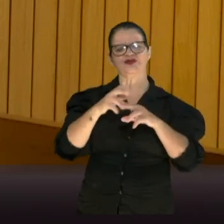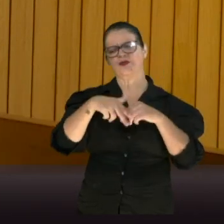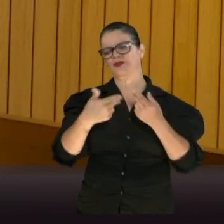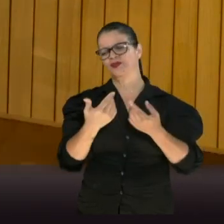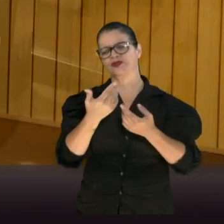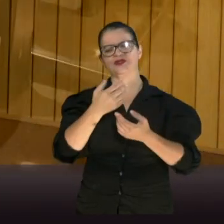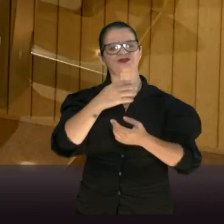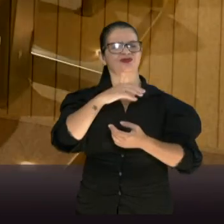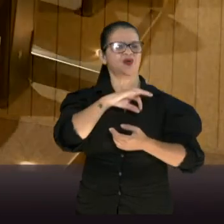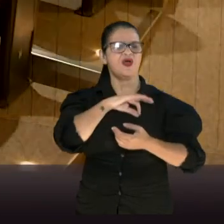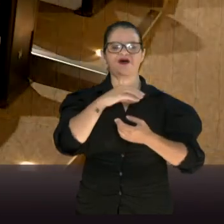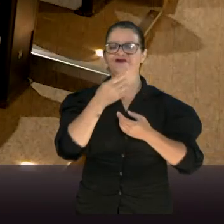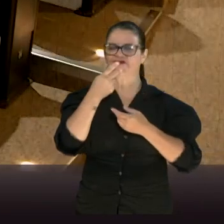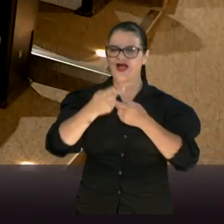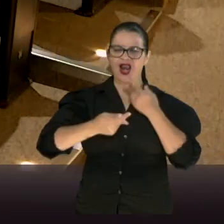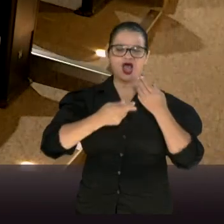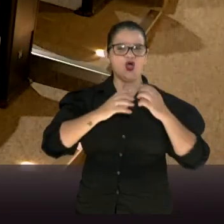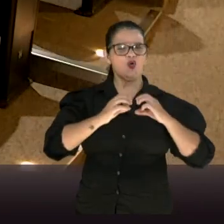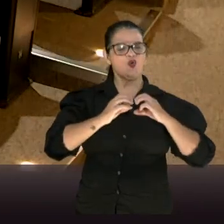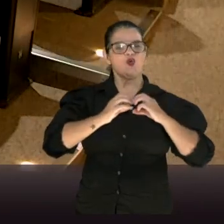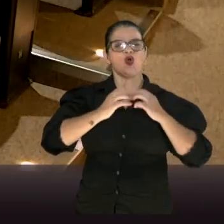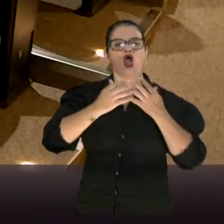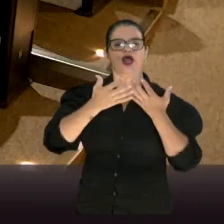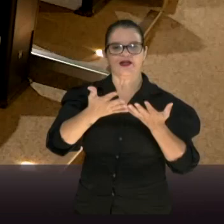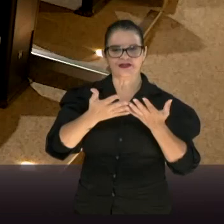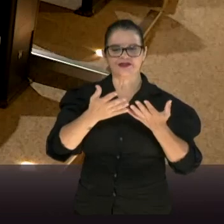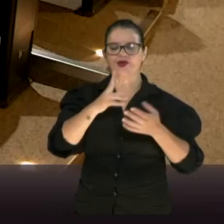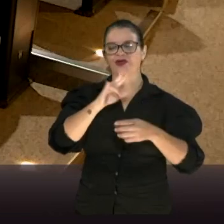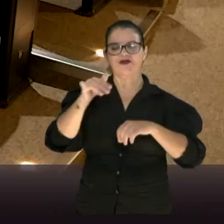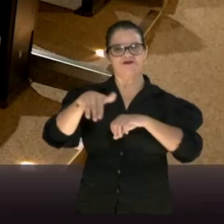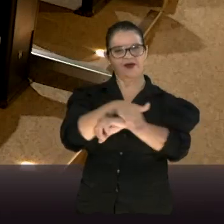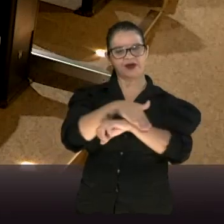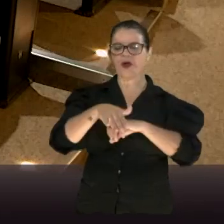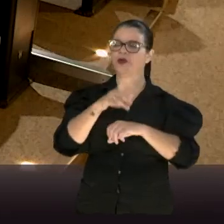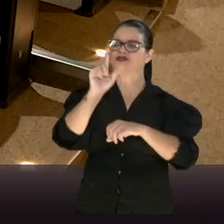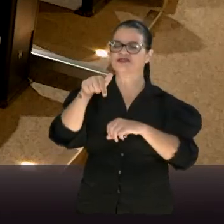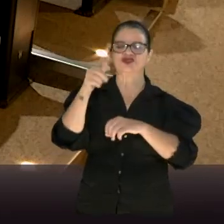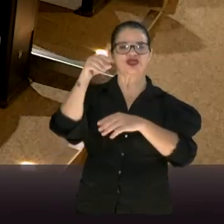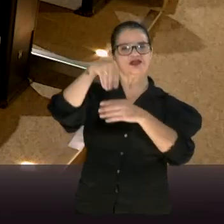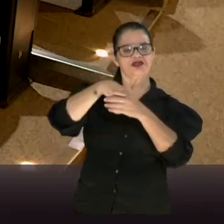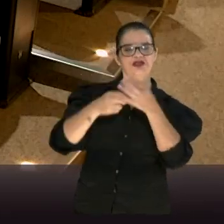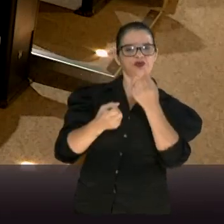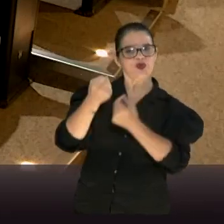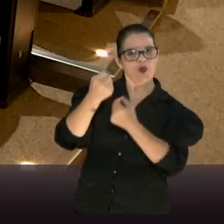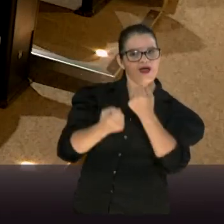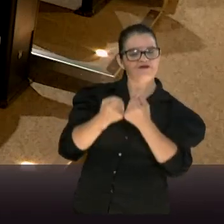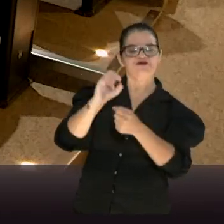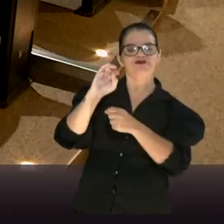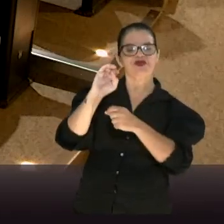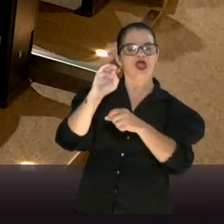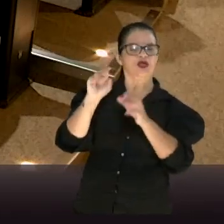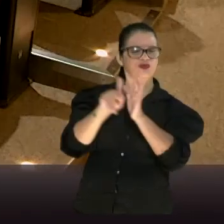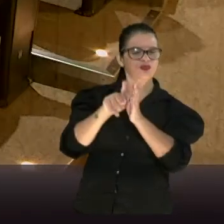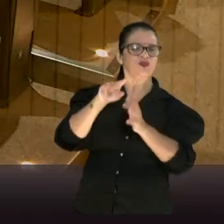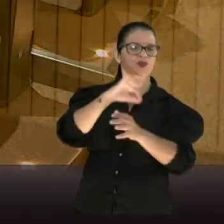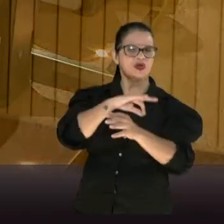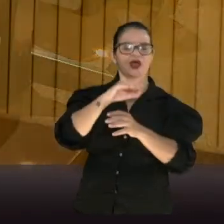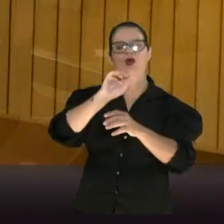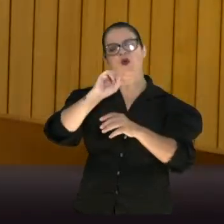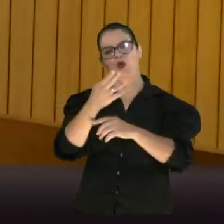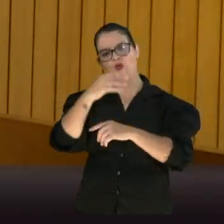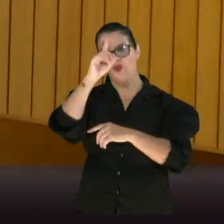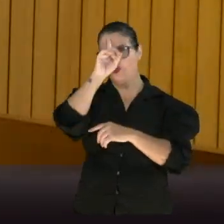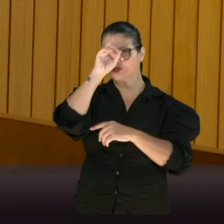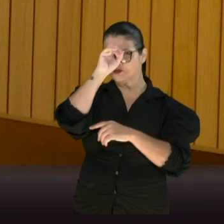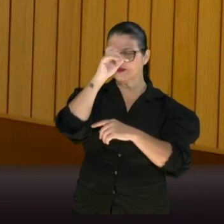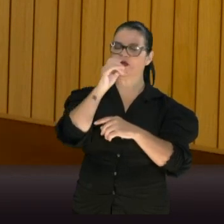com o coração, né, que vão às ruas, né, seja dentro de uma viatura, né, seja no hospital. E eu sempre costumo